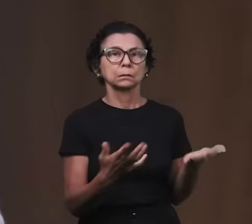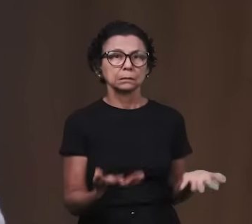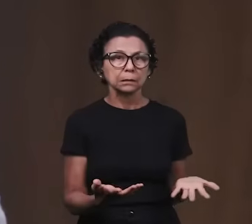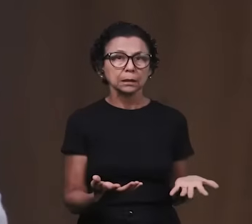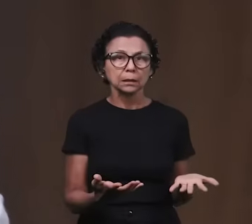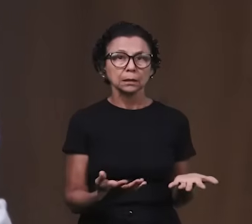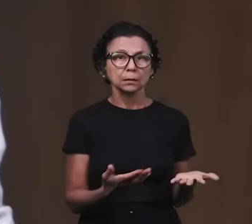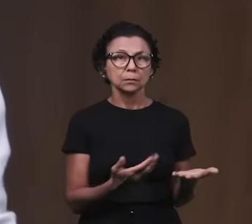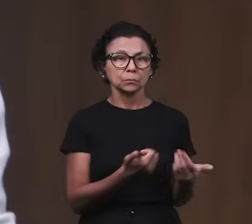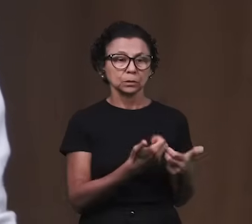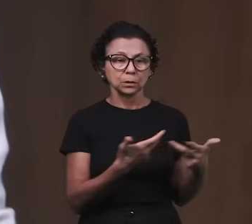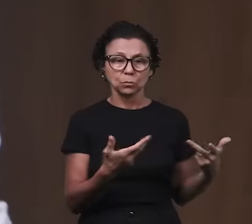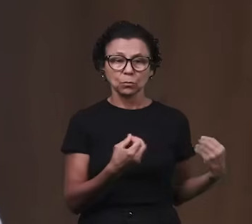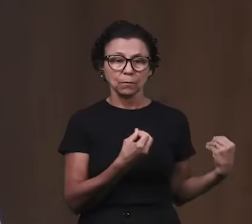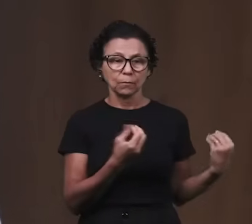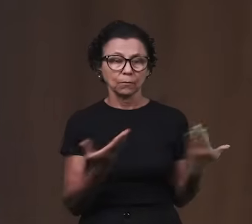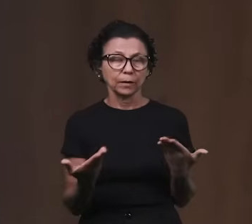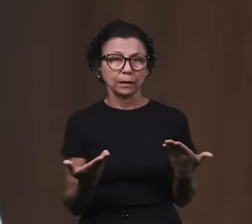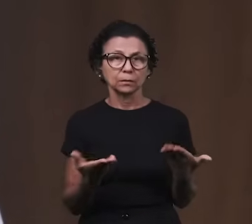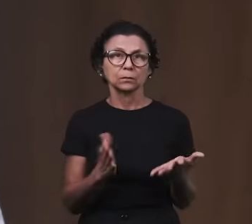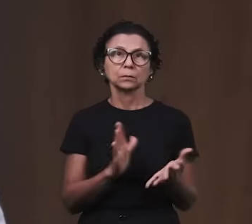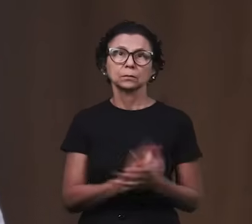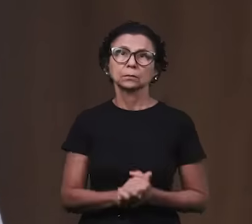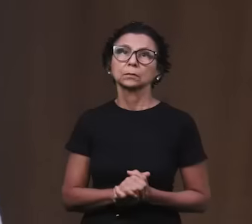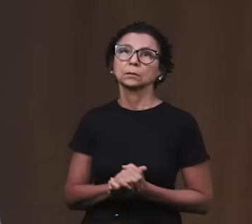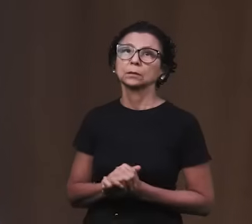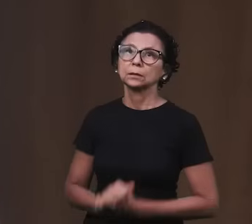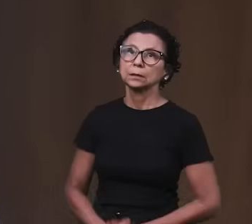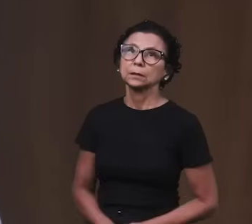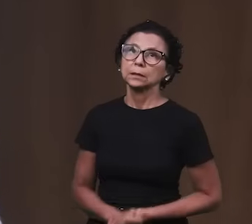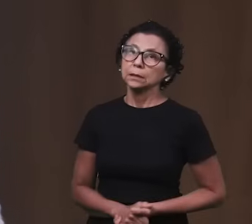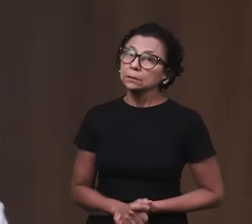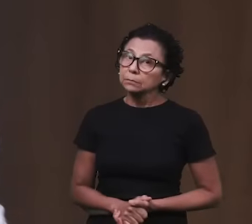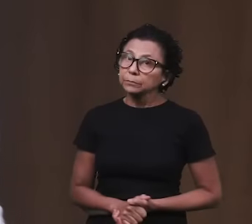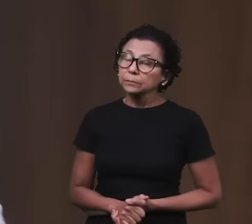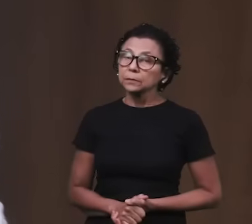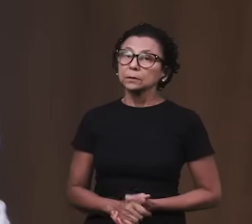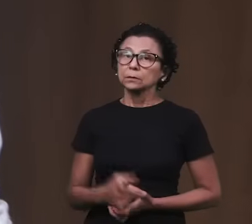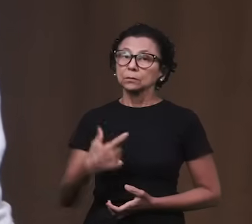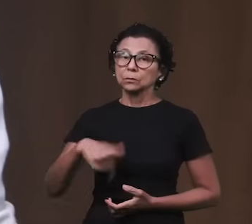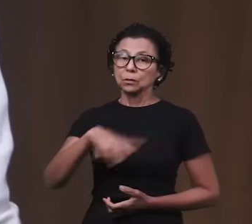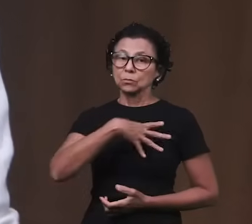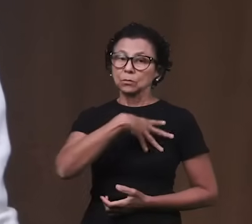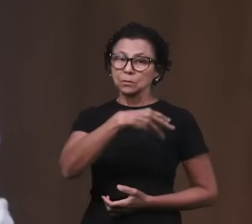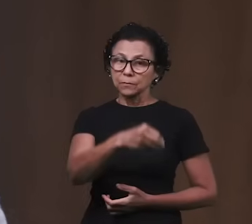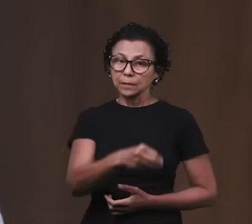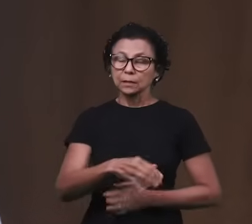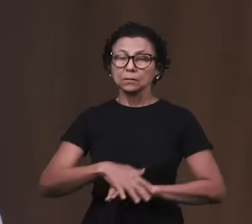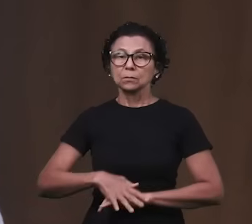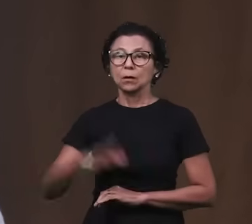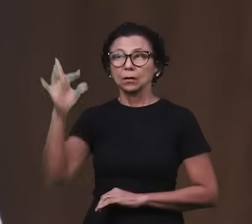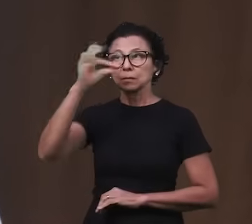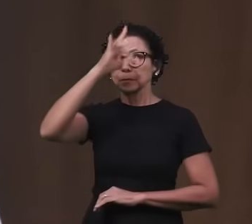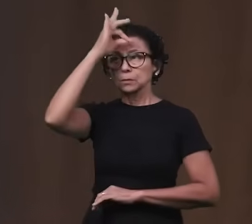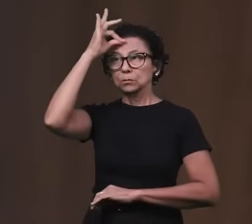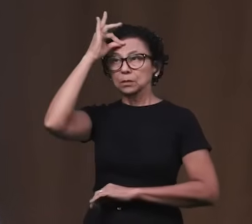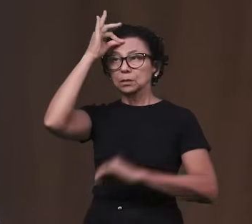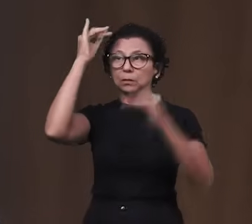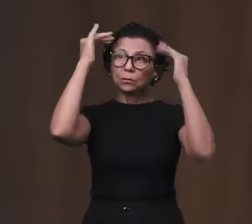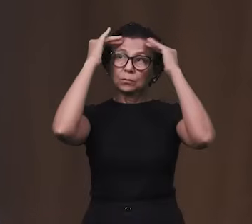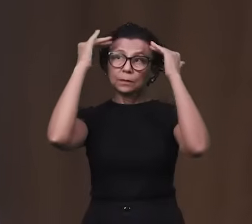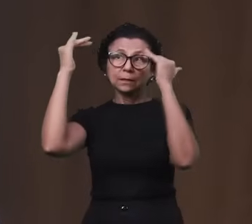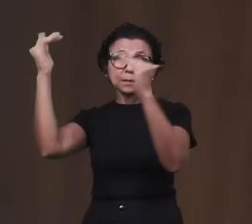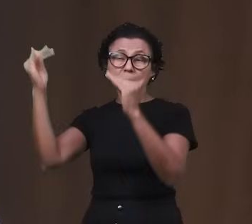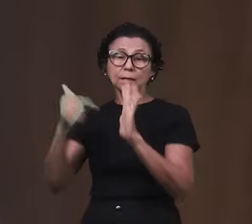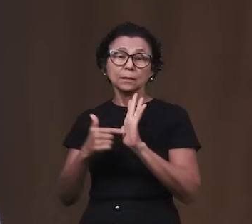para abrir os olhos dos filhos, os ouvidos, para ouvir somente a voz do Espírito Santo. Que a voz do Espírito Santo que vai direcionar a nossa